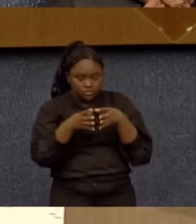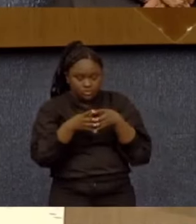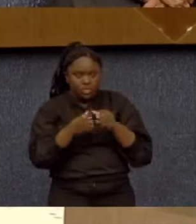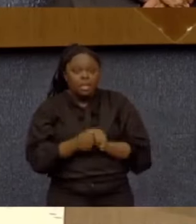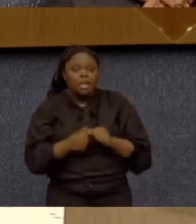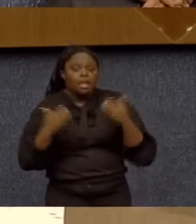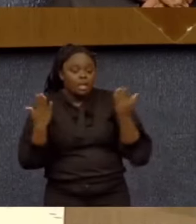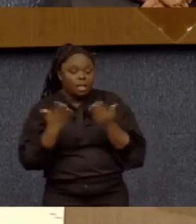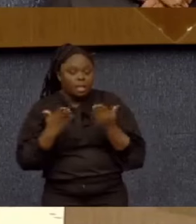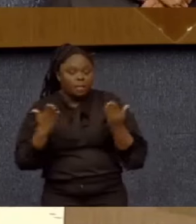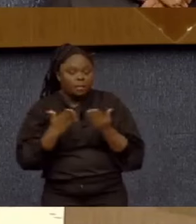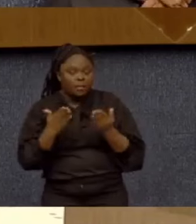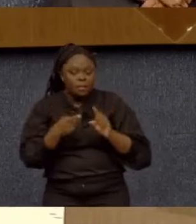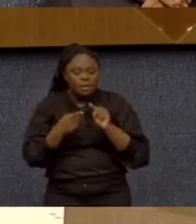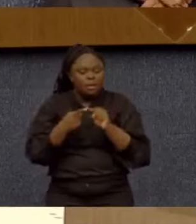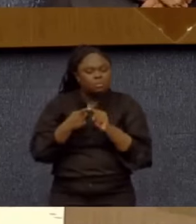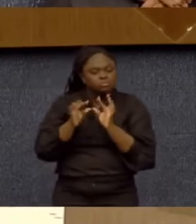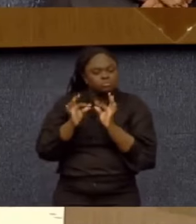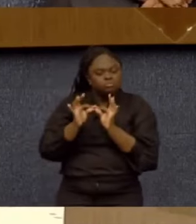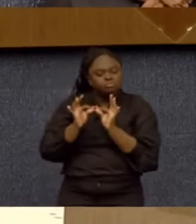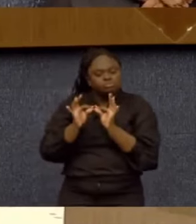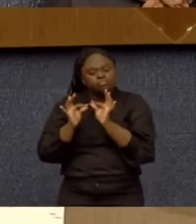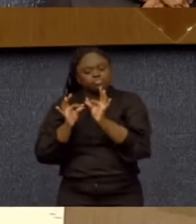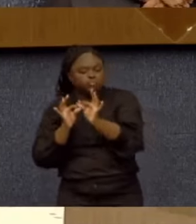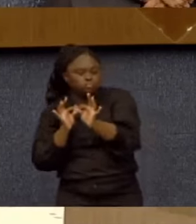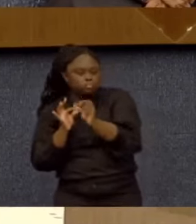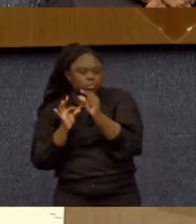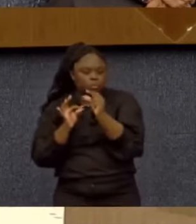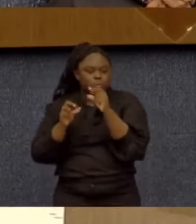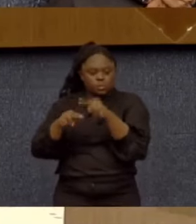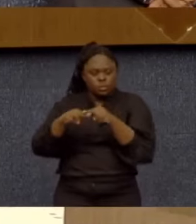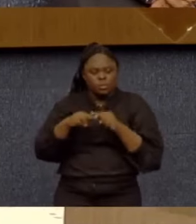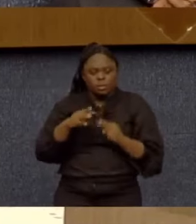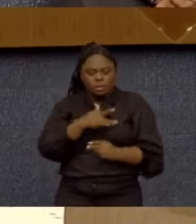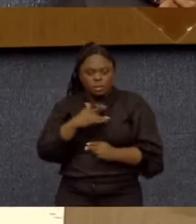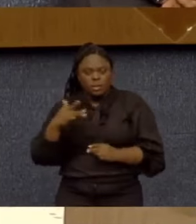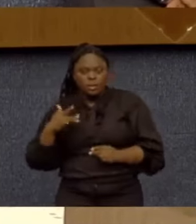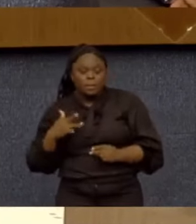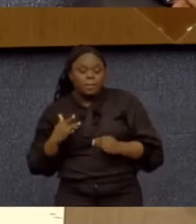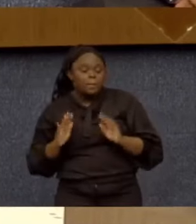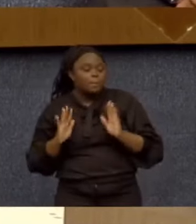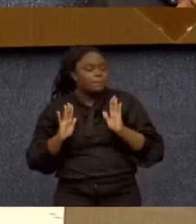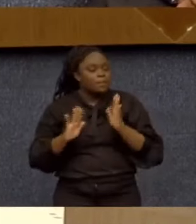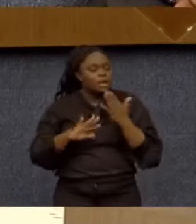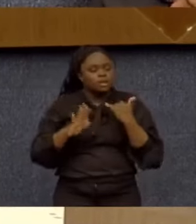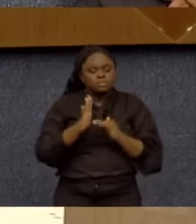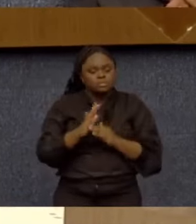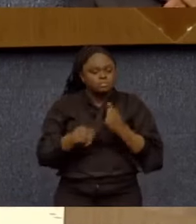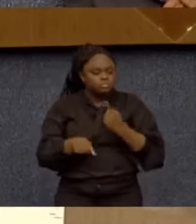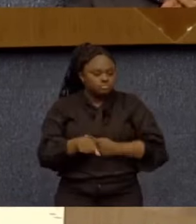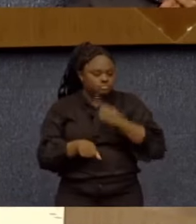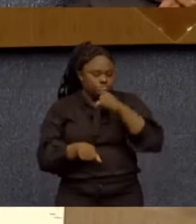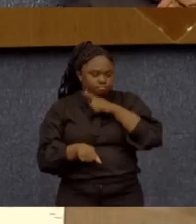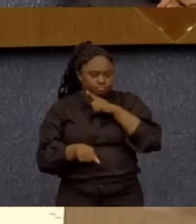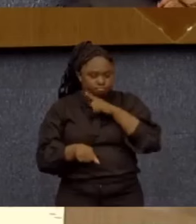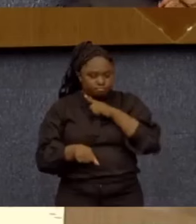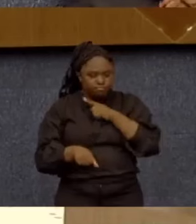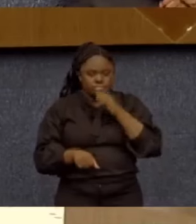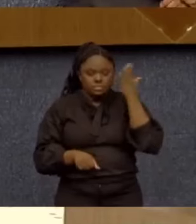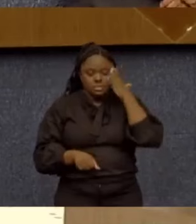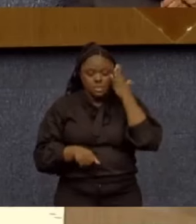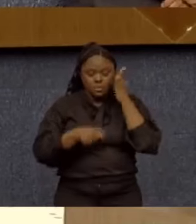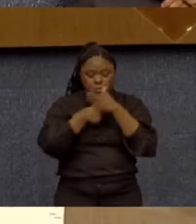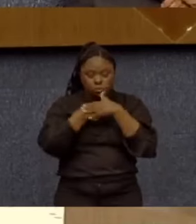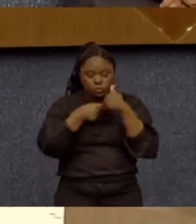Agora, ela está um pouco distante da gente, por motivos de saúde, mas tudo tem seu tempo. Saiba que o